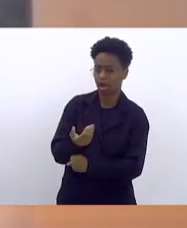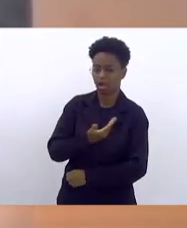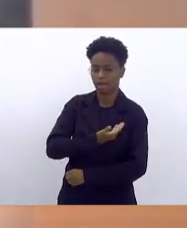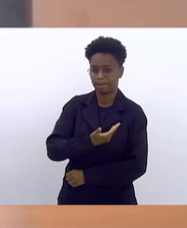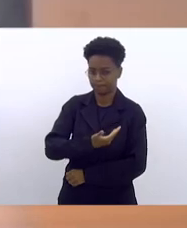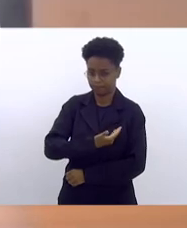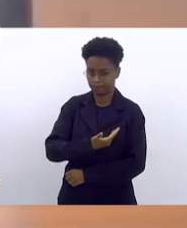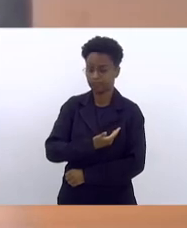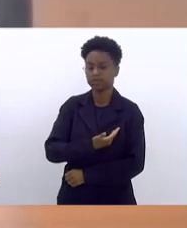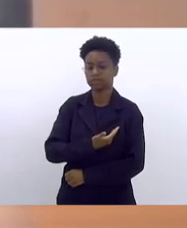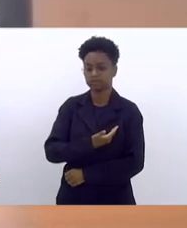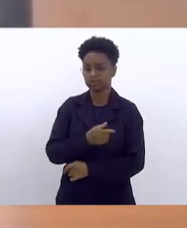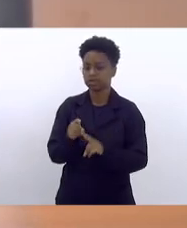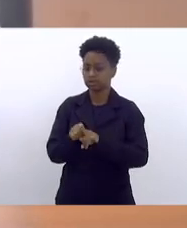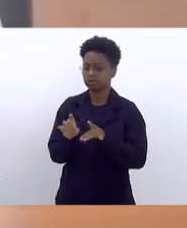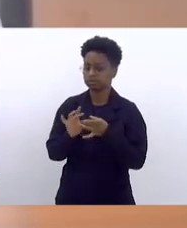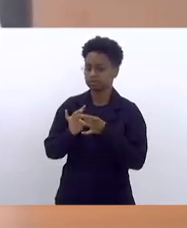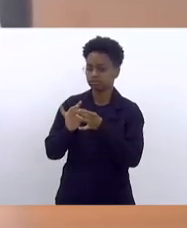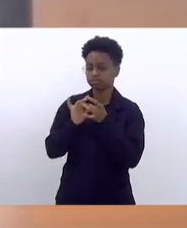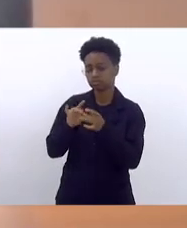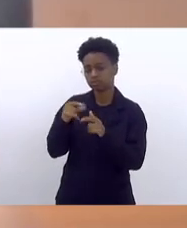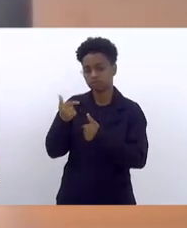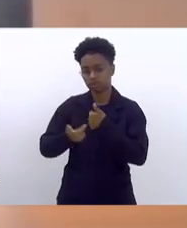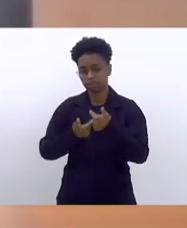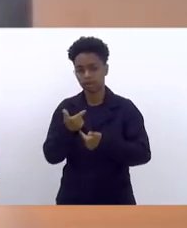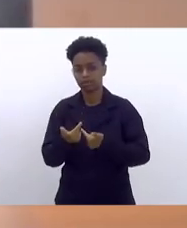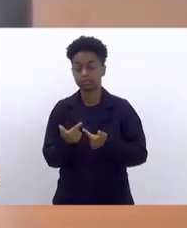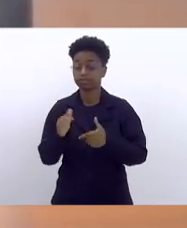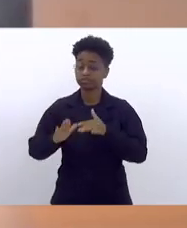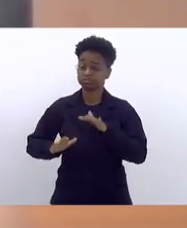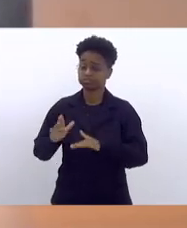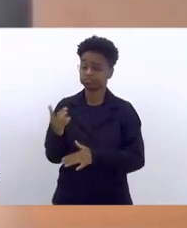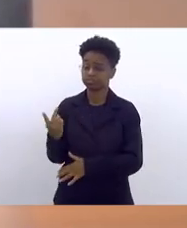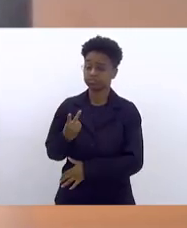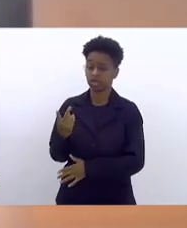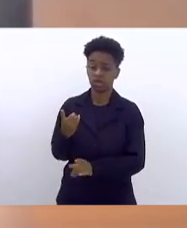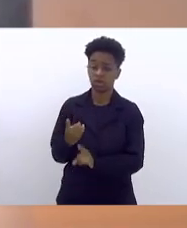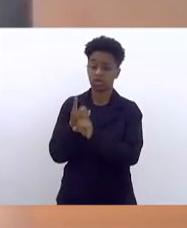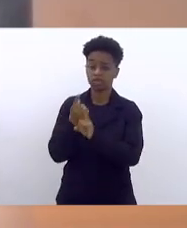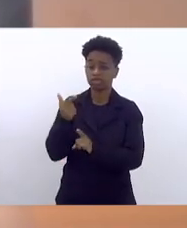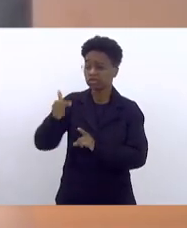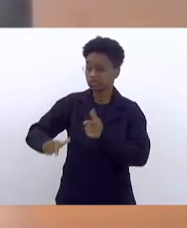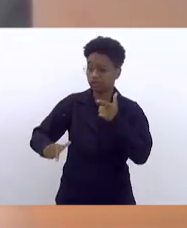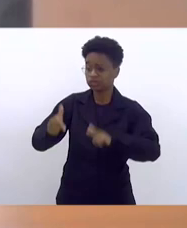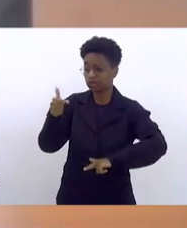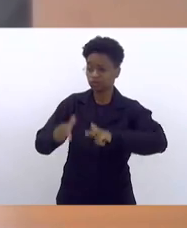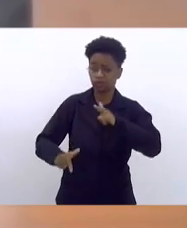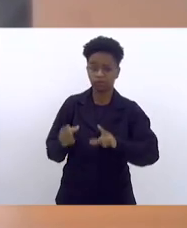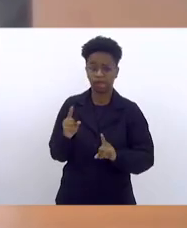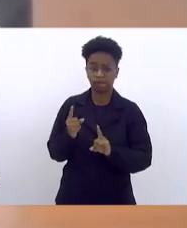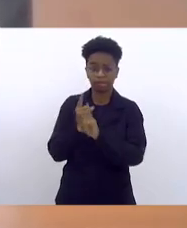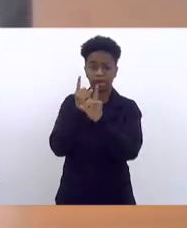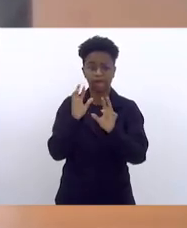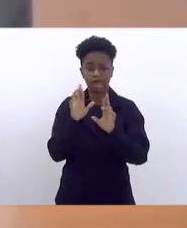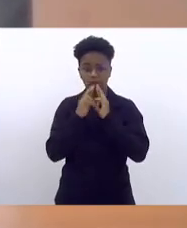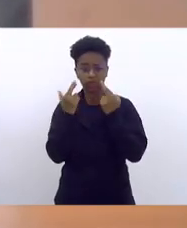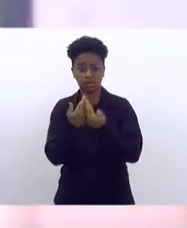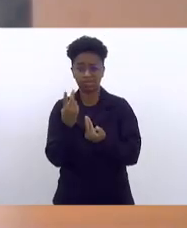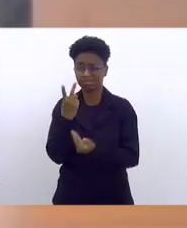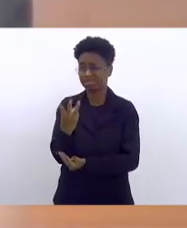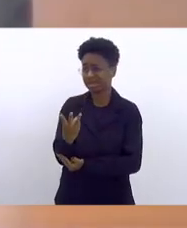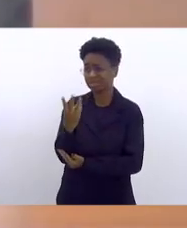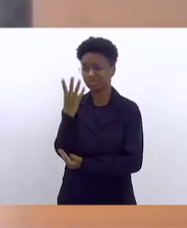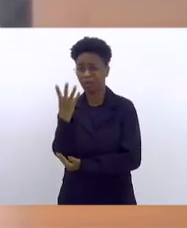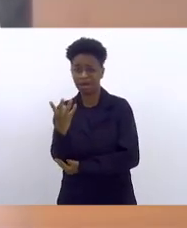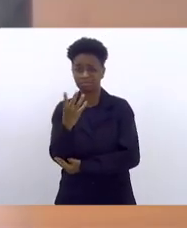de de parceria no trabalho e a gente às vezes se encontra em três quatro audiências num dia só ele está em